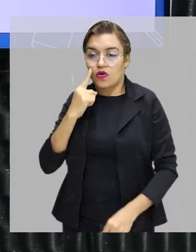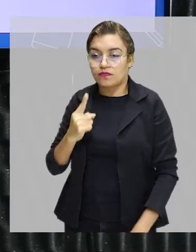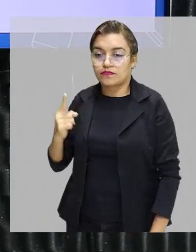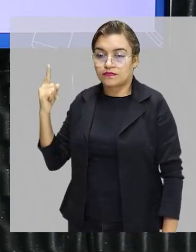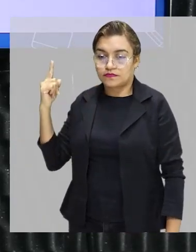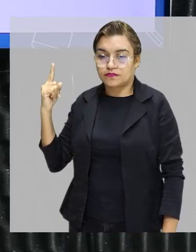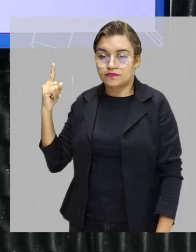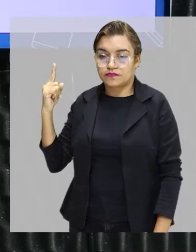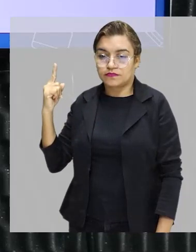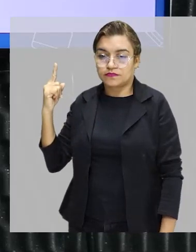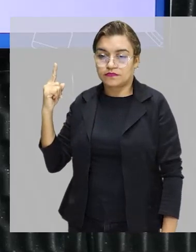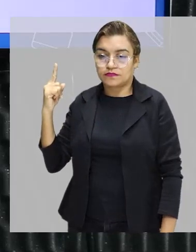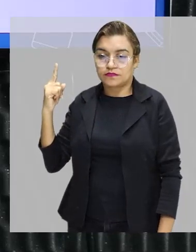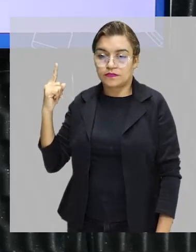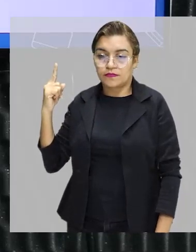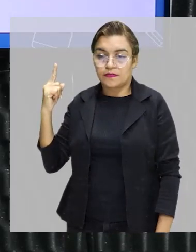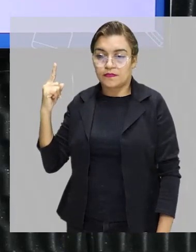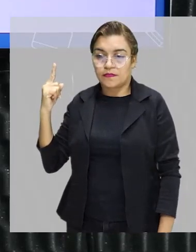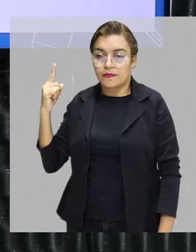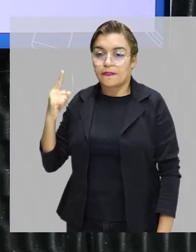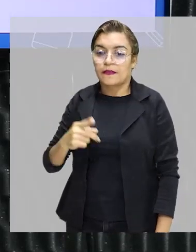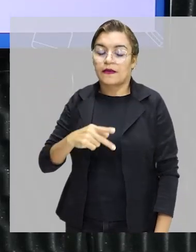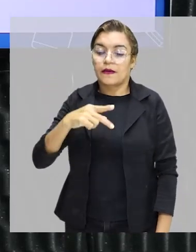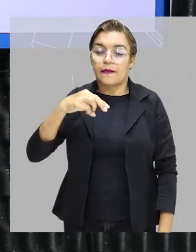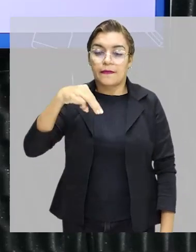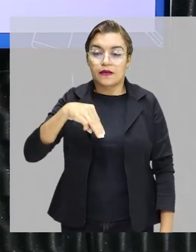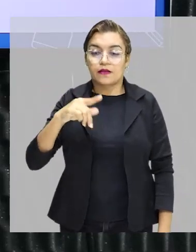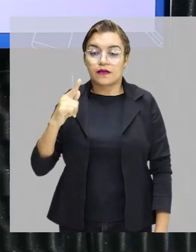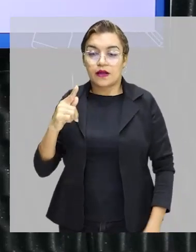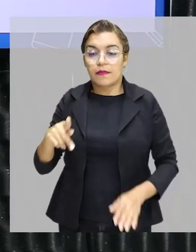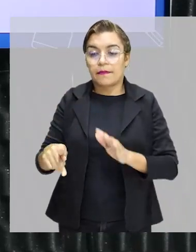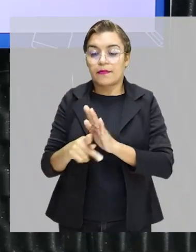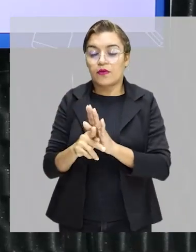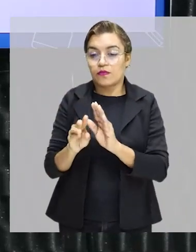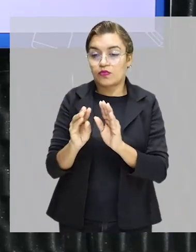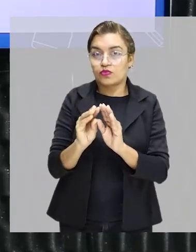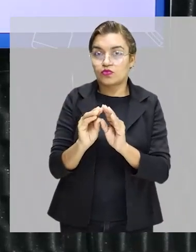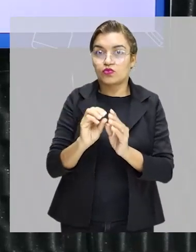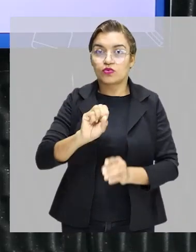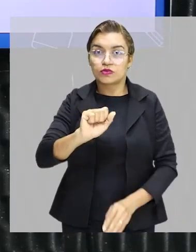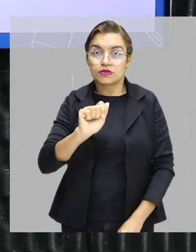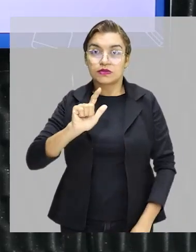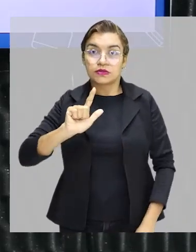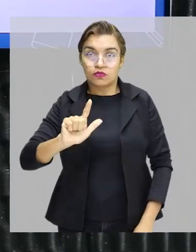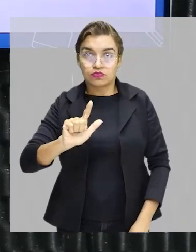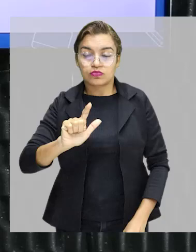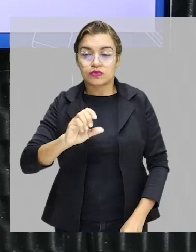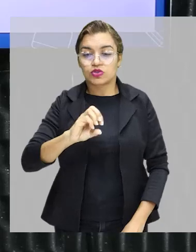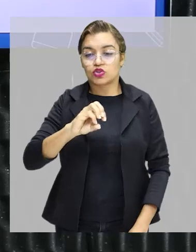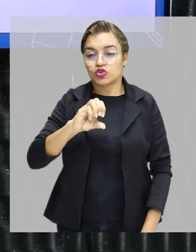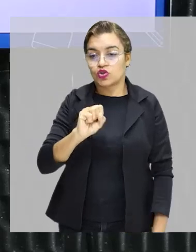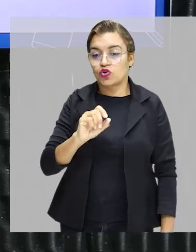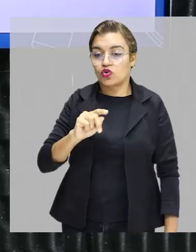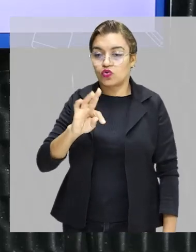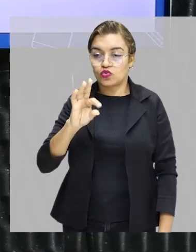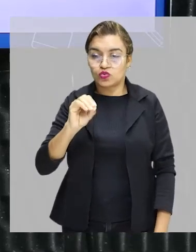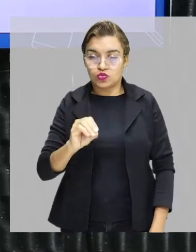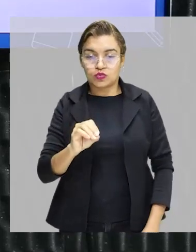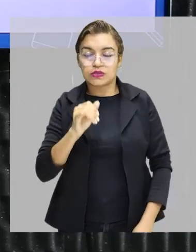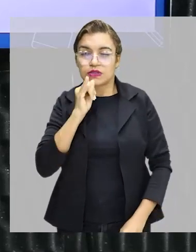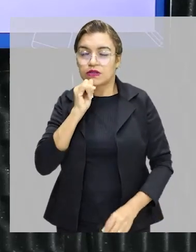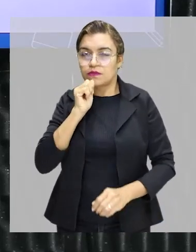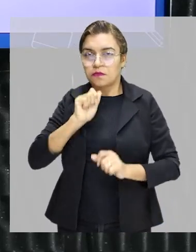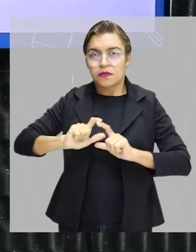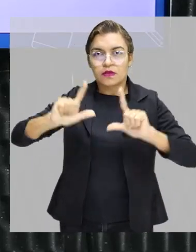soluto por litro de solução aquosa, certo? Então, aqui nós temos os valores, se você quiser printar a